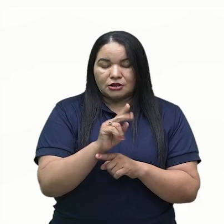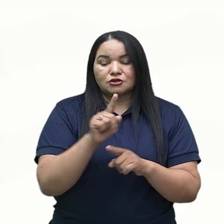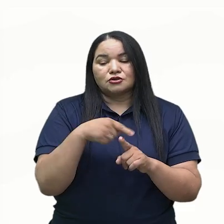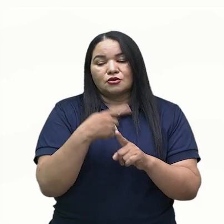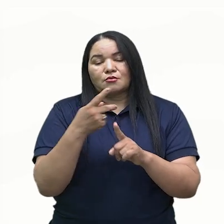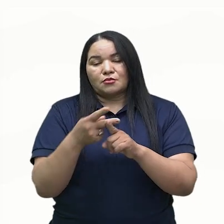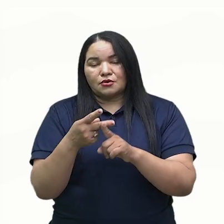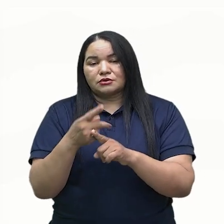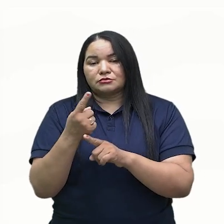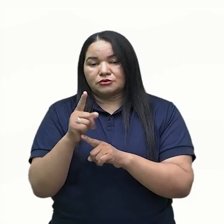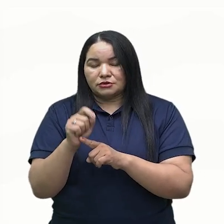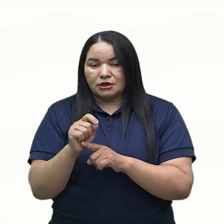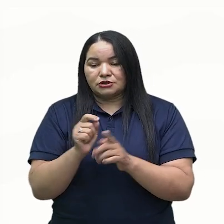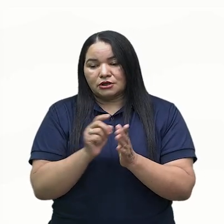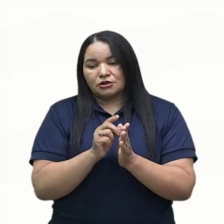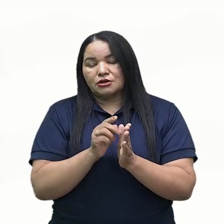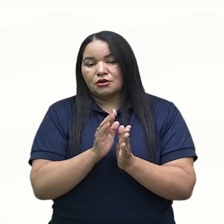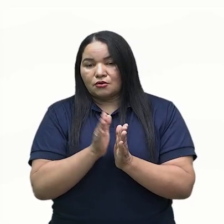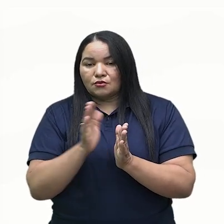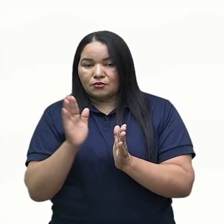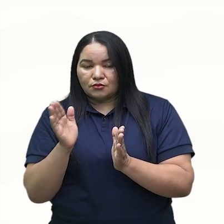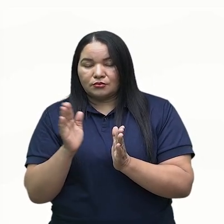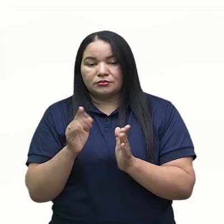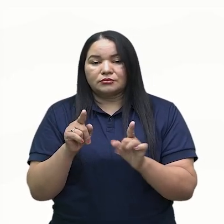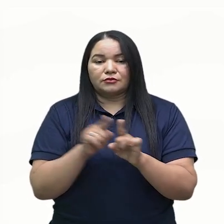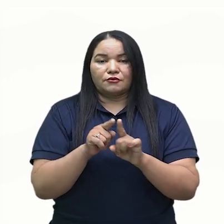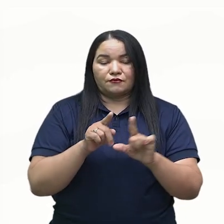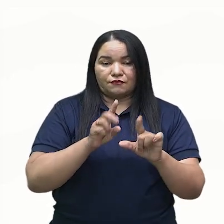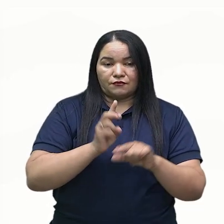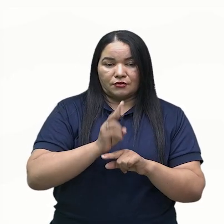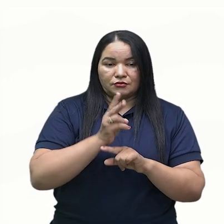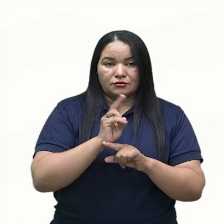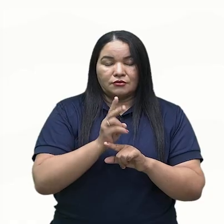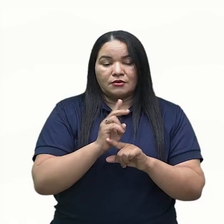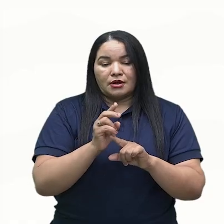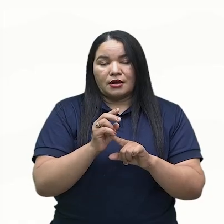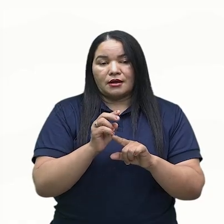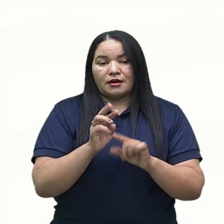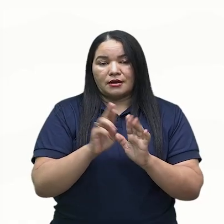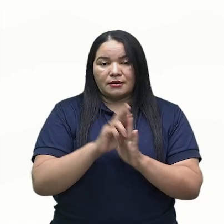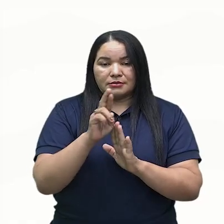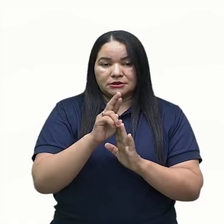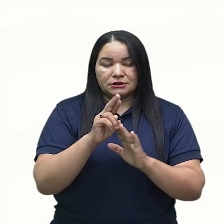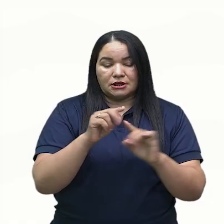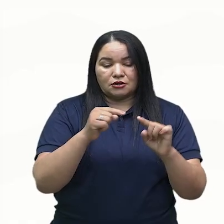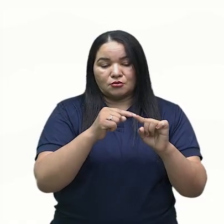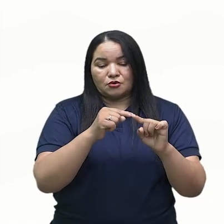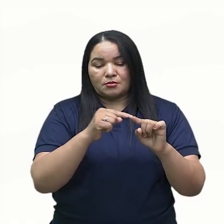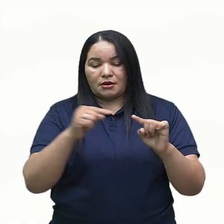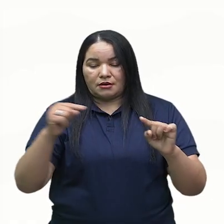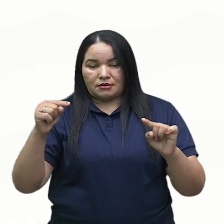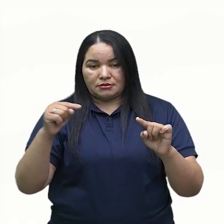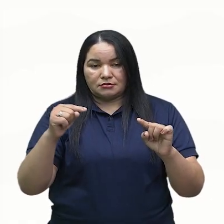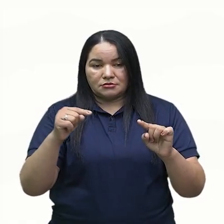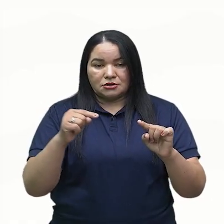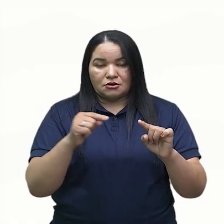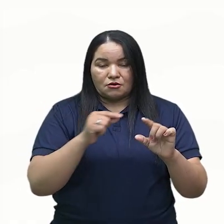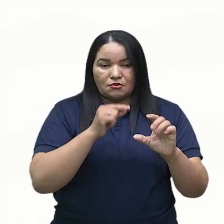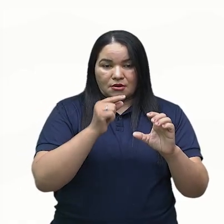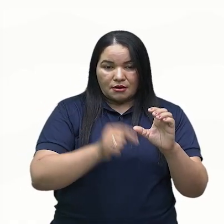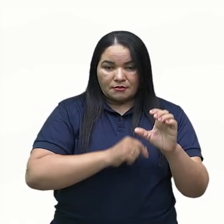os meses seguintes, no gráfico, esse valor ele vai ser representado por uma reta, onde